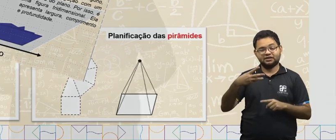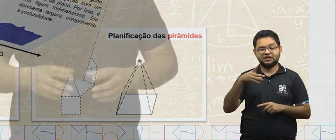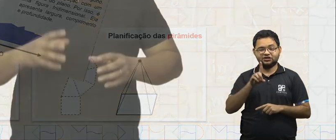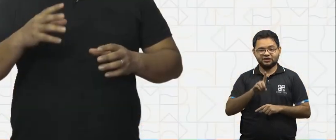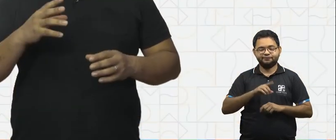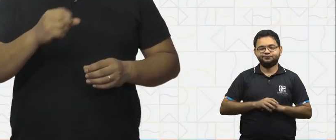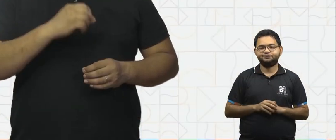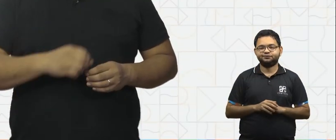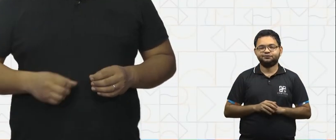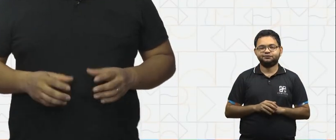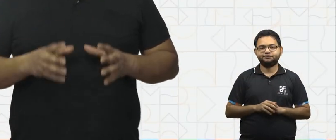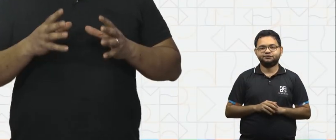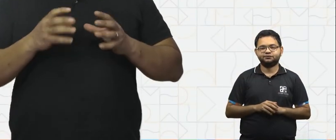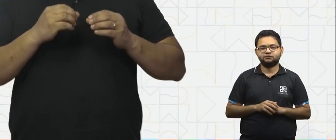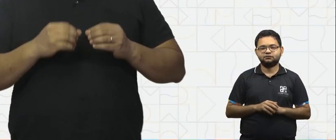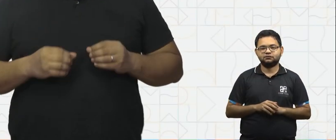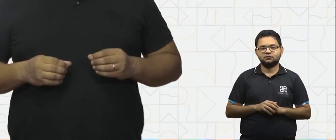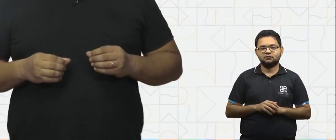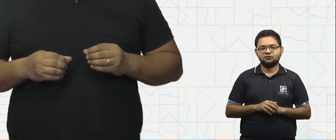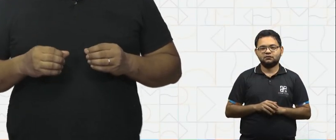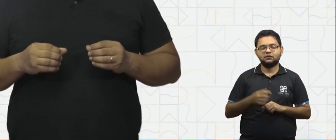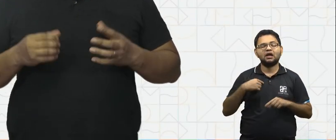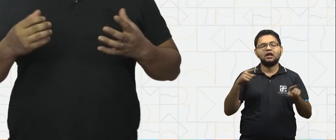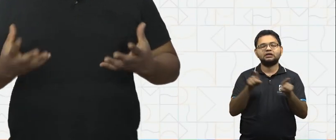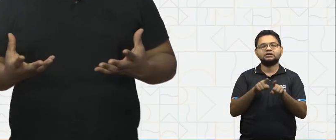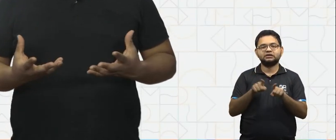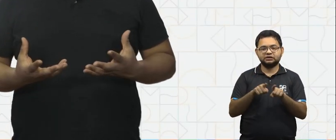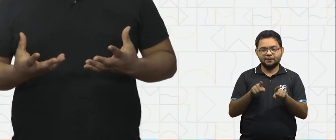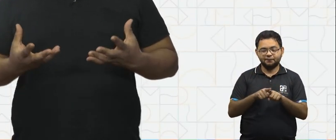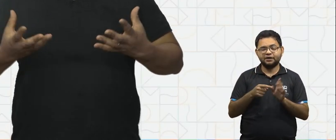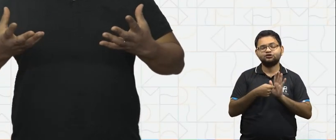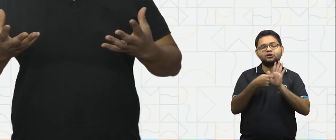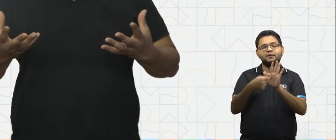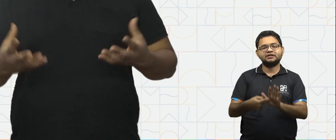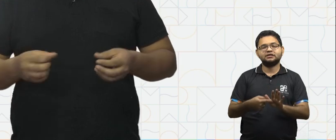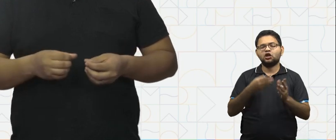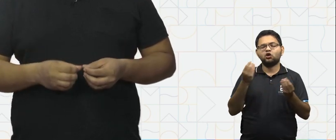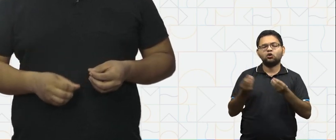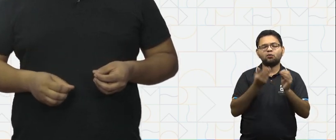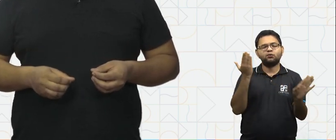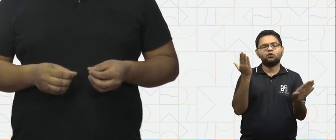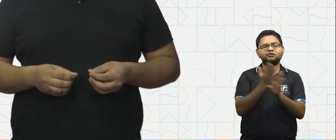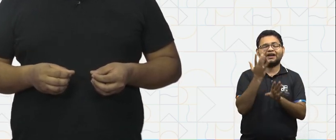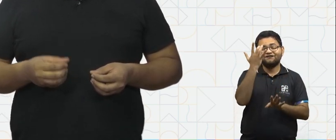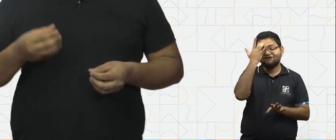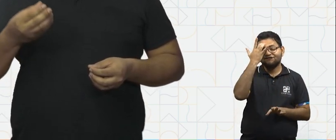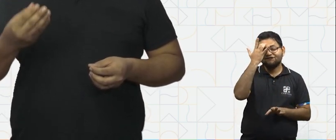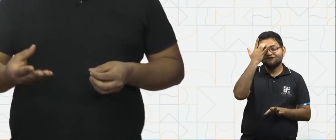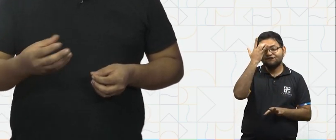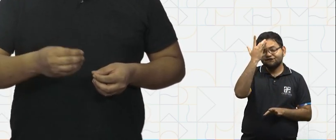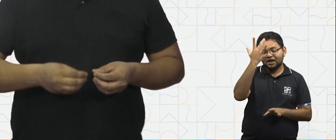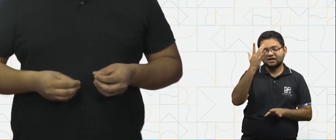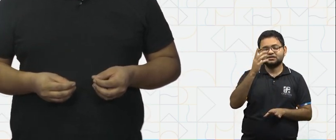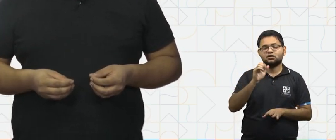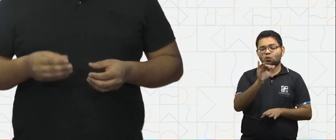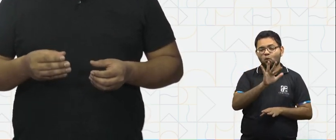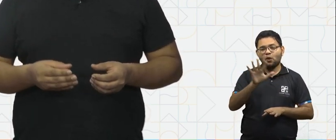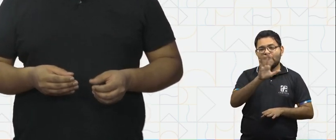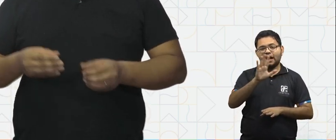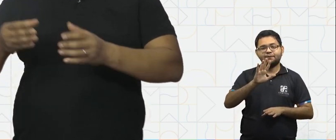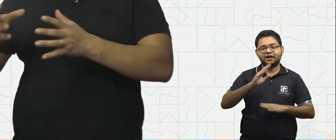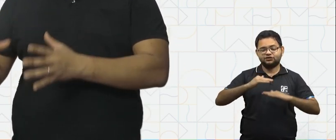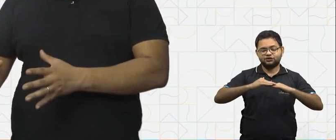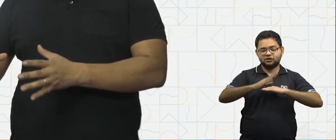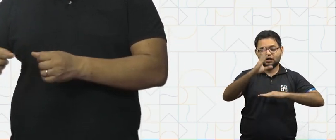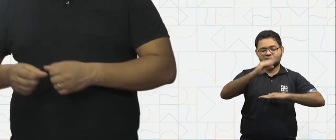tridimensional. Por fim, vimos uma maneira mais fácil de identificarmos a forma planificada